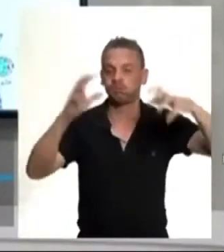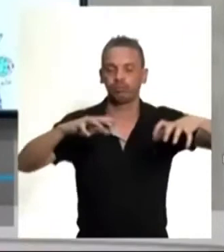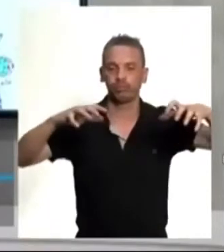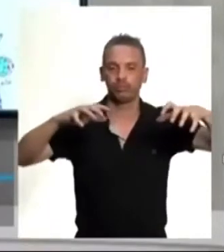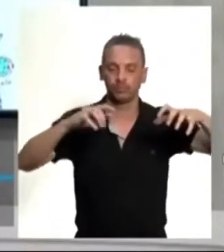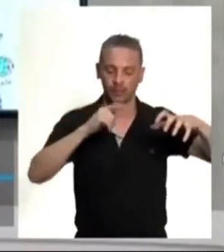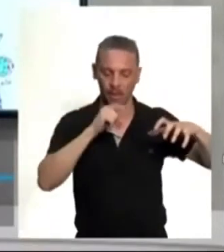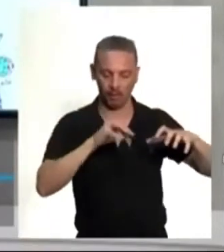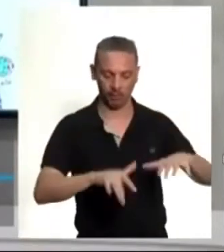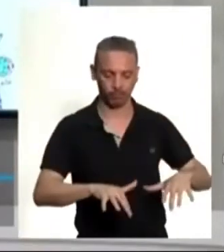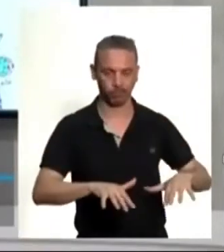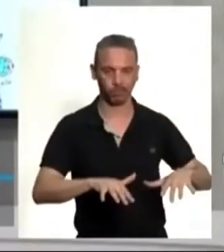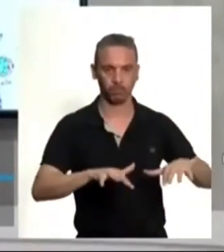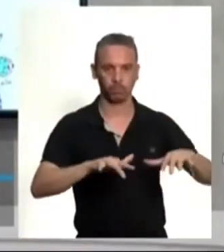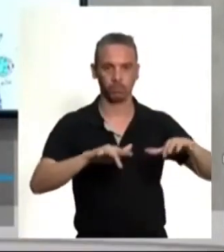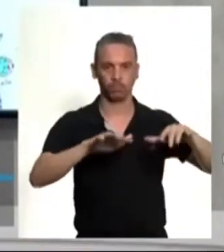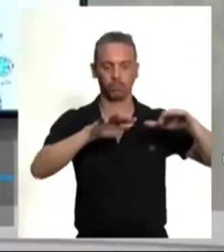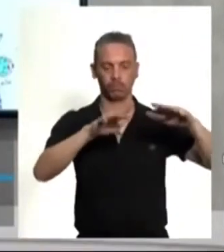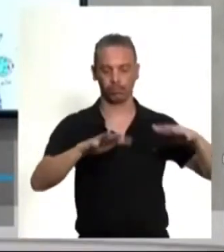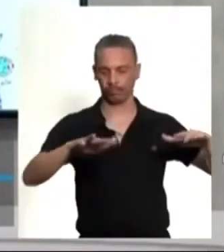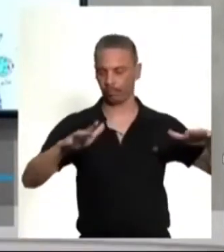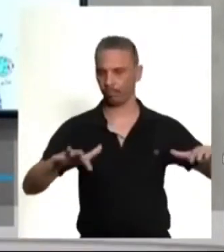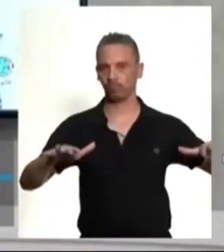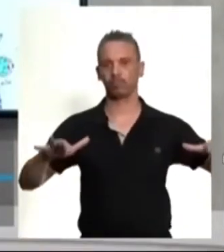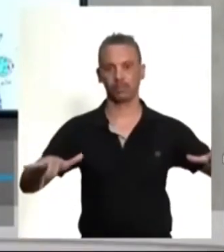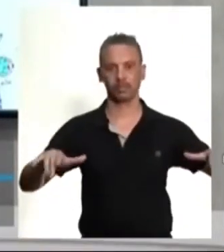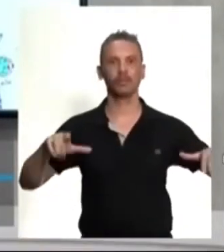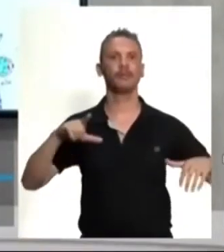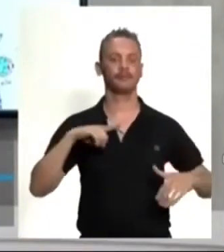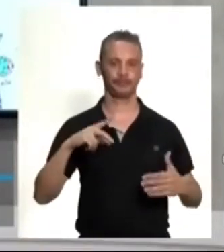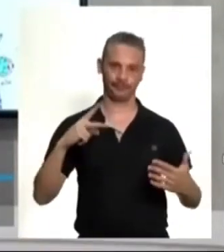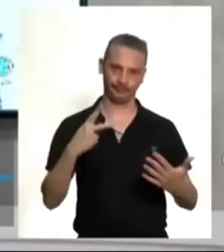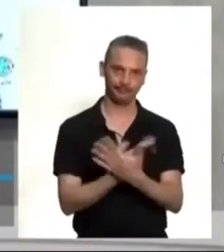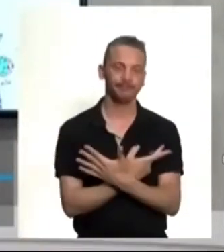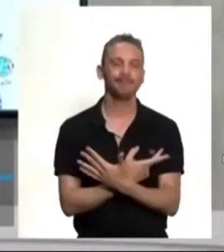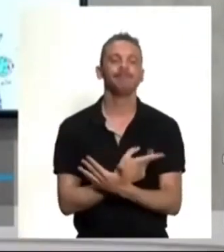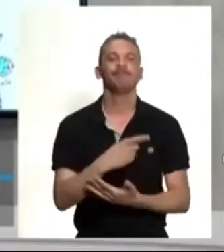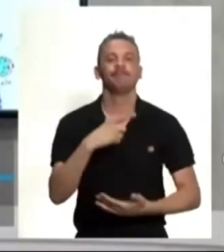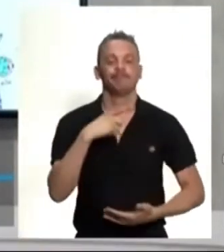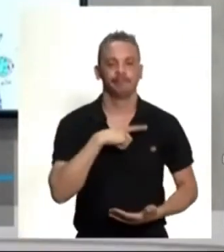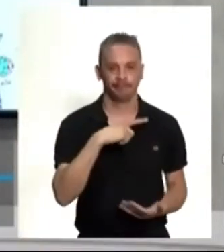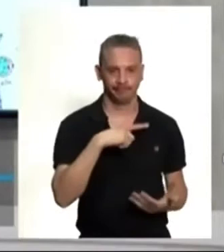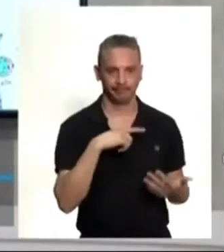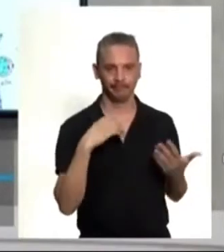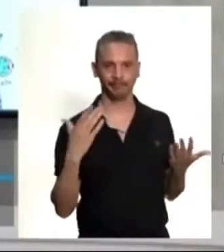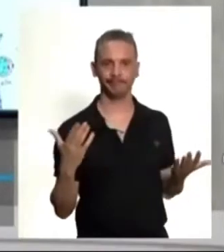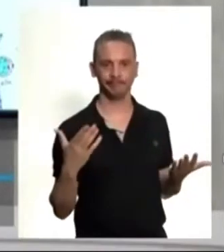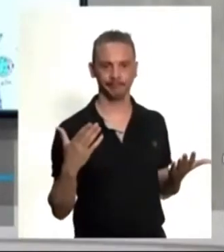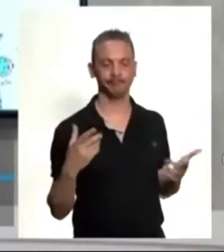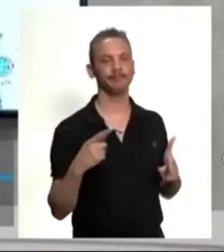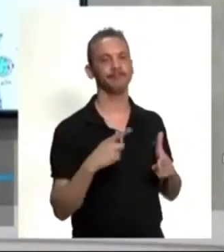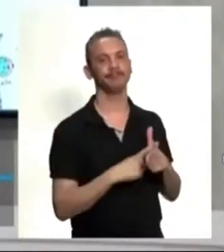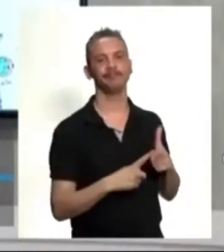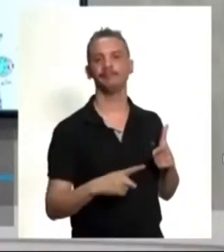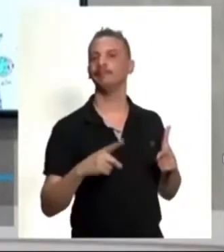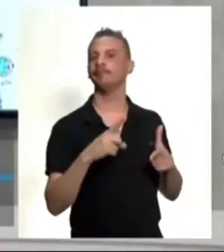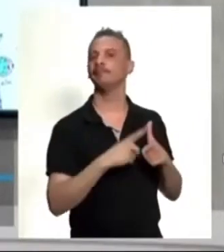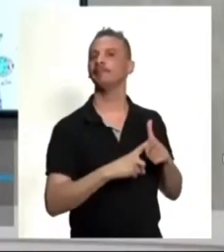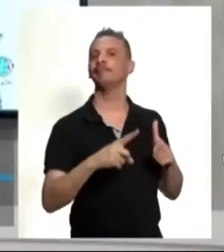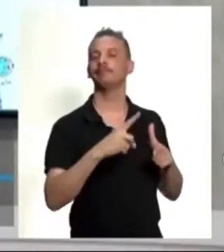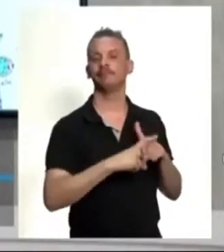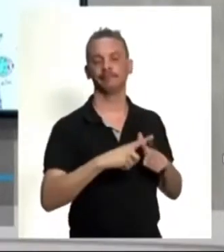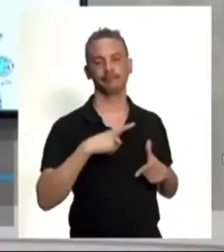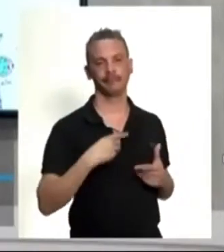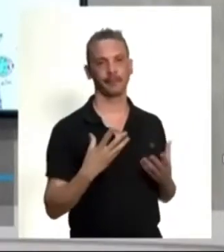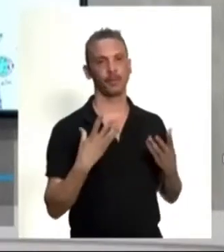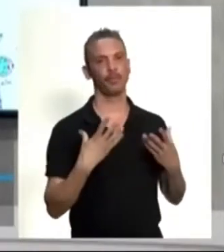claro, existe aí um desvio padrão e existem eventos extremos de precipitação. Basta um evento extremo